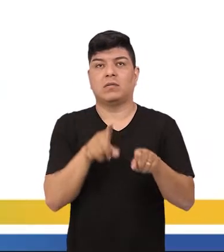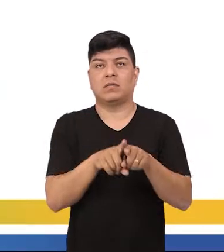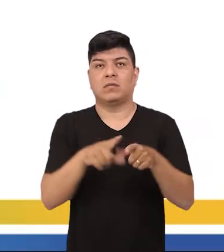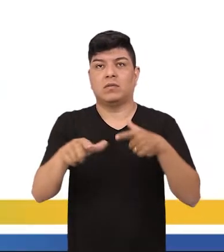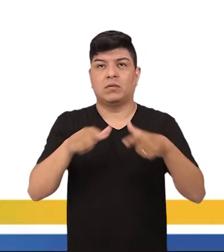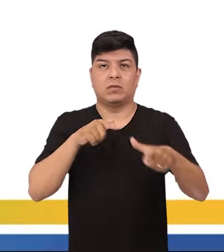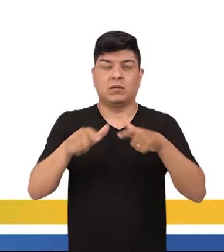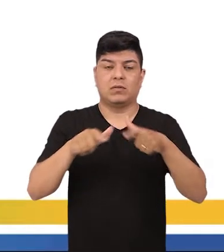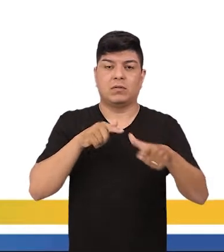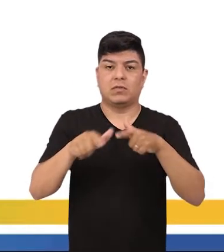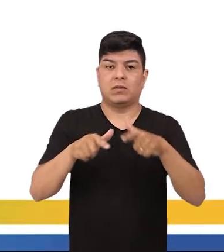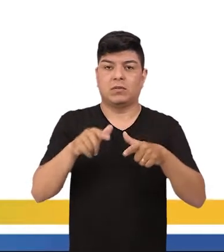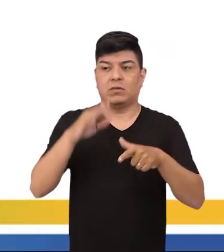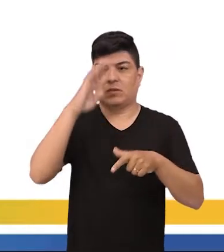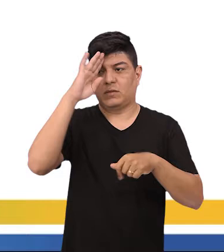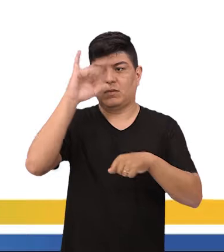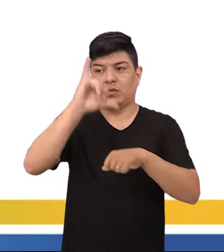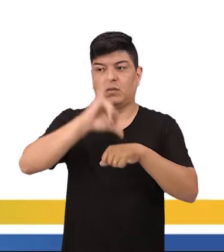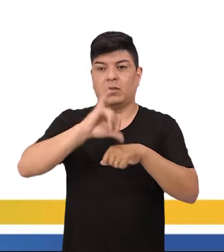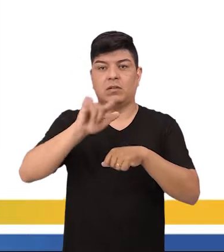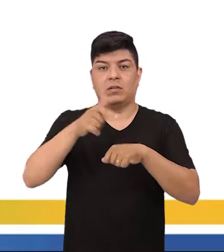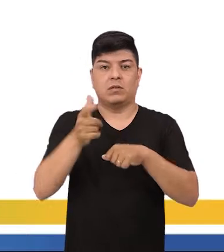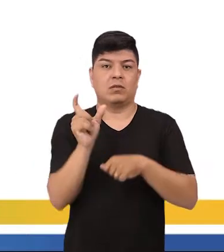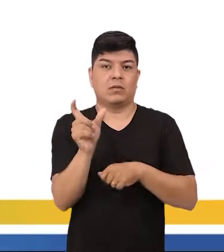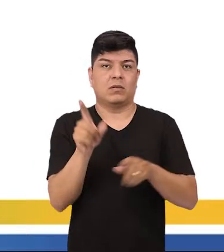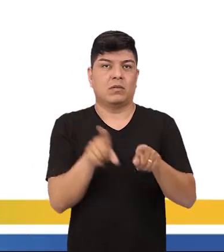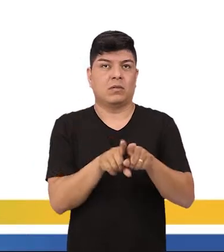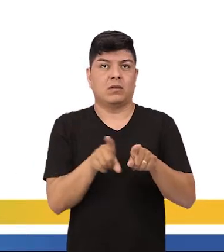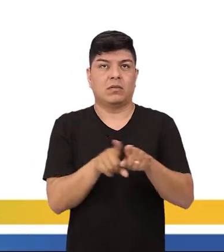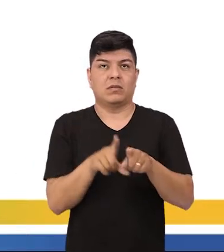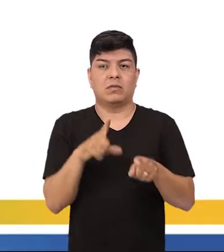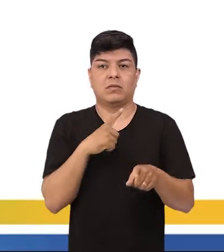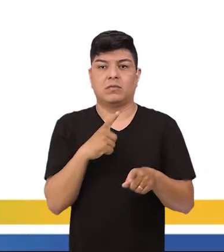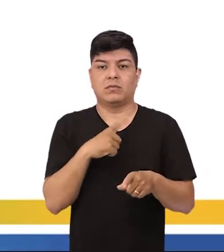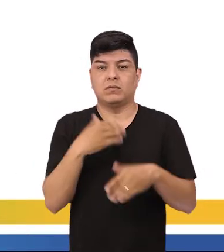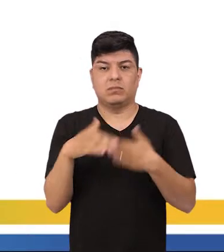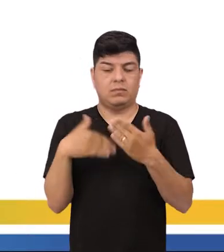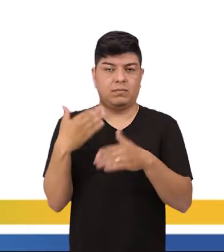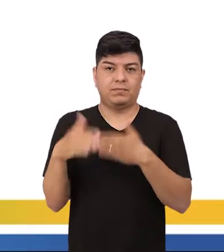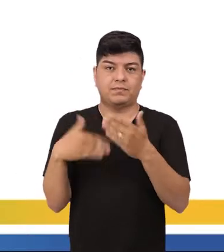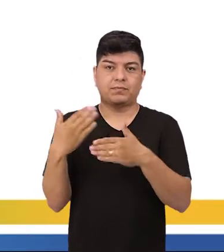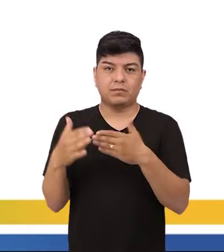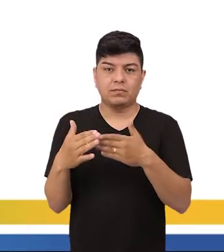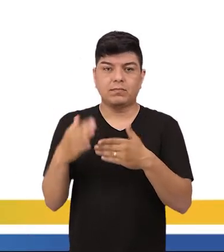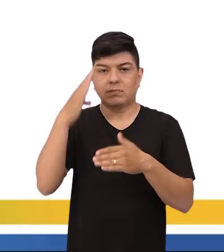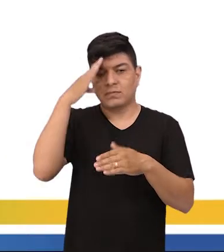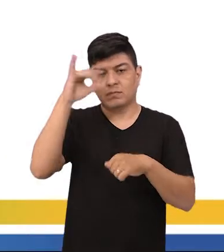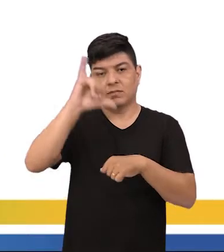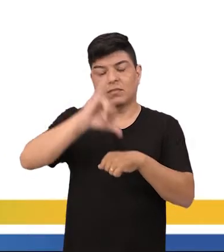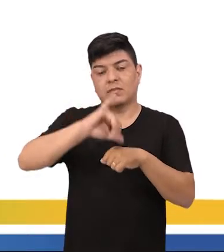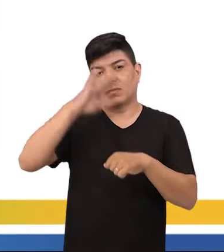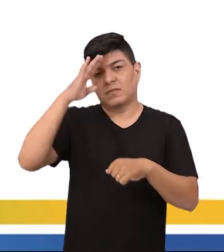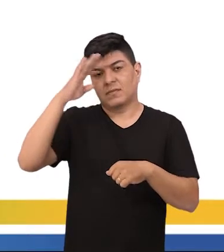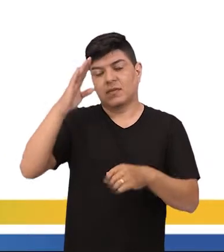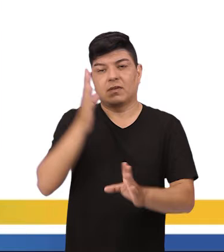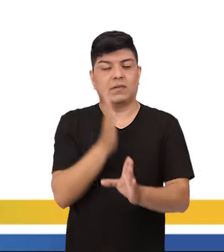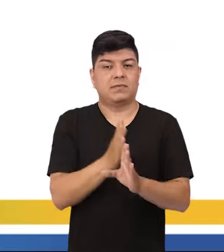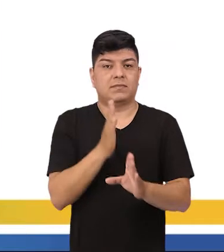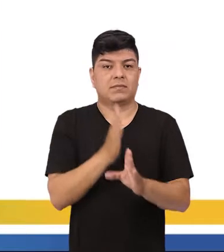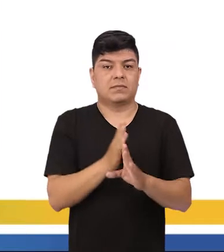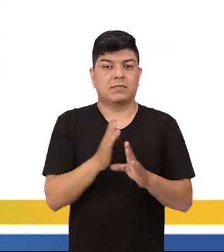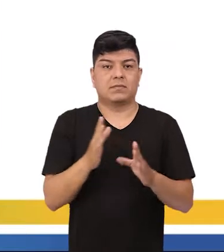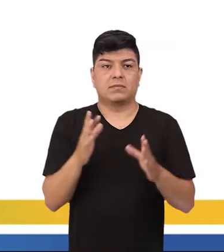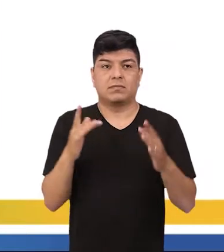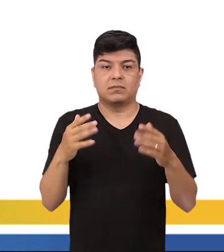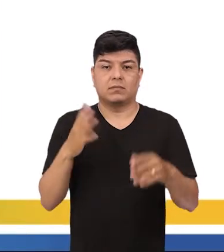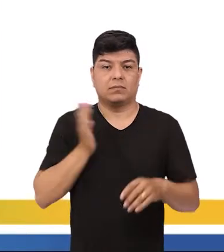os trabalhadores da metrópole. Em outras palavras, a colônia existia para desenvolver, então, a metrópole, principalmente através aí do